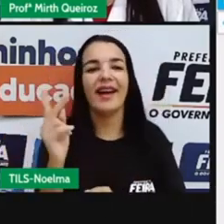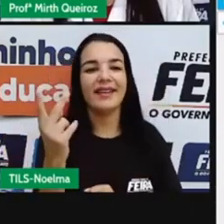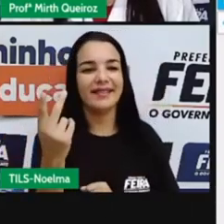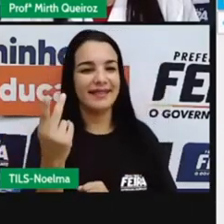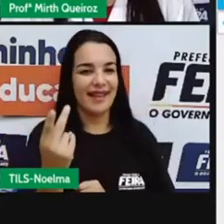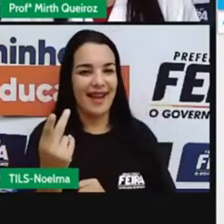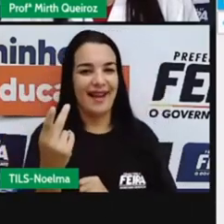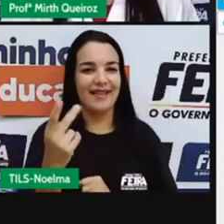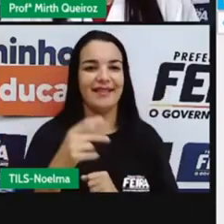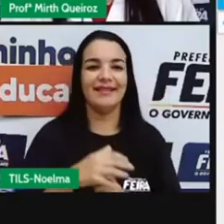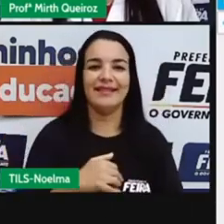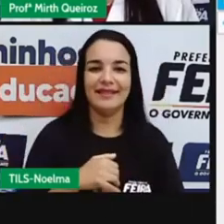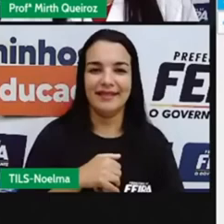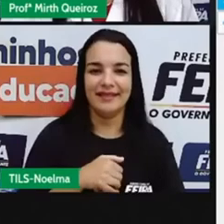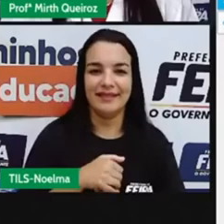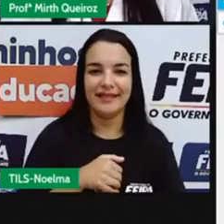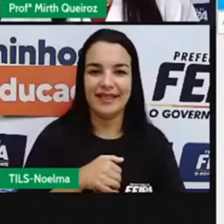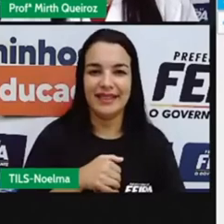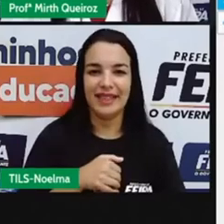Adivinha, NH.